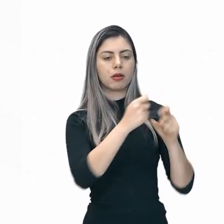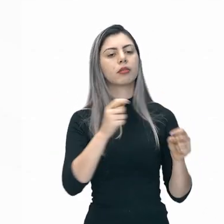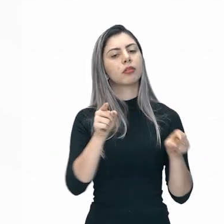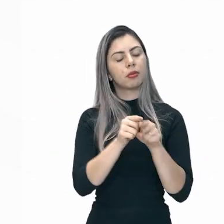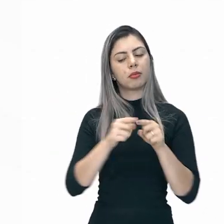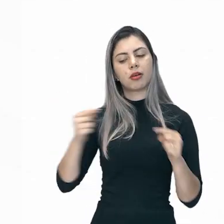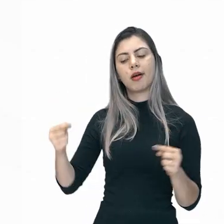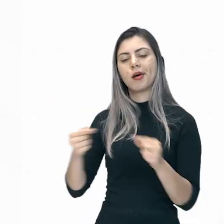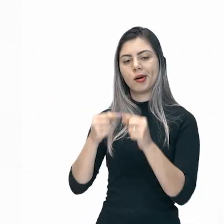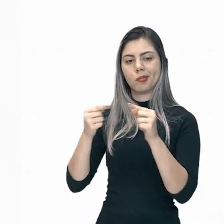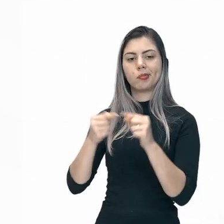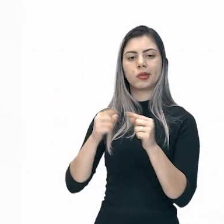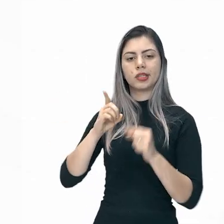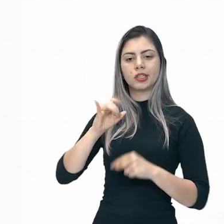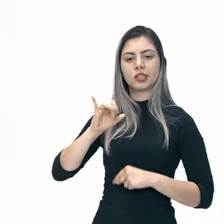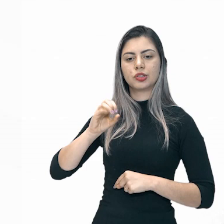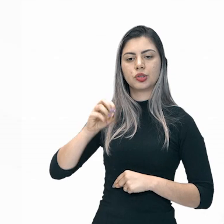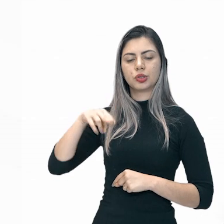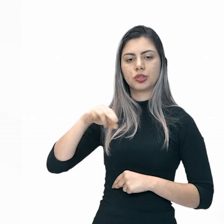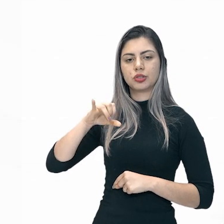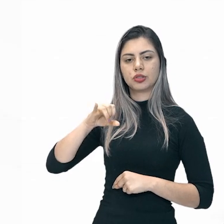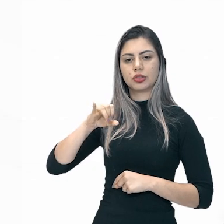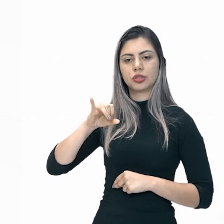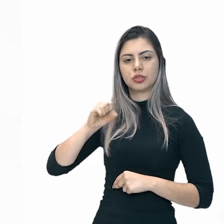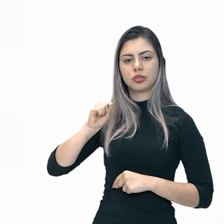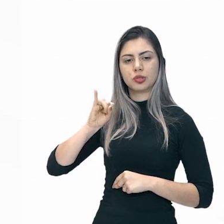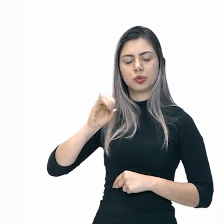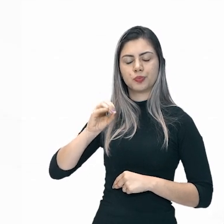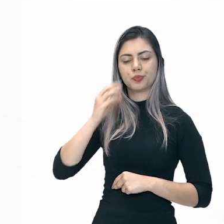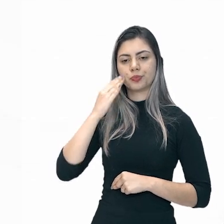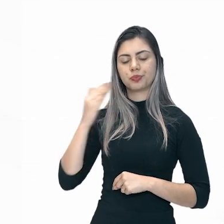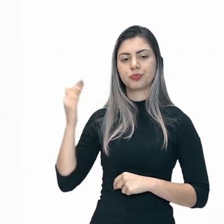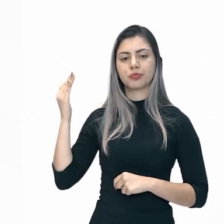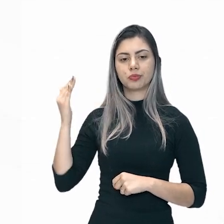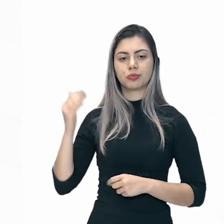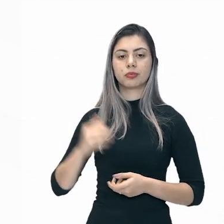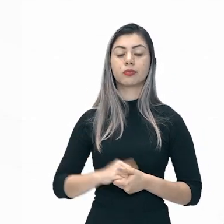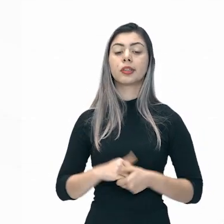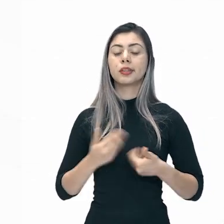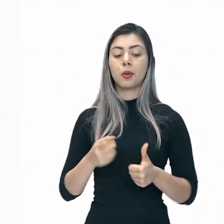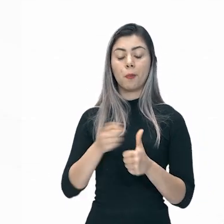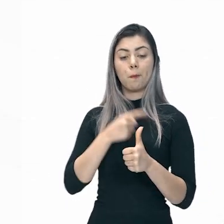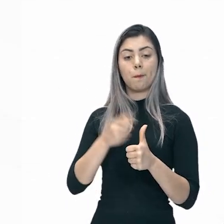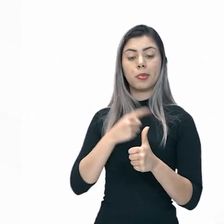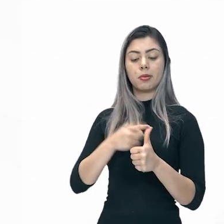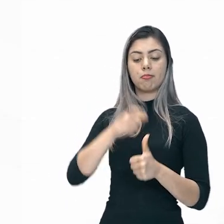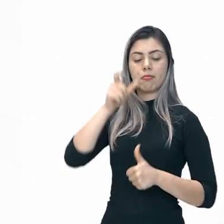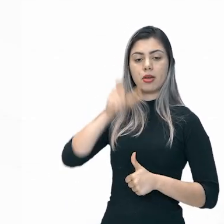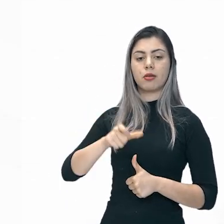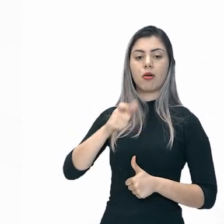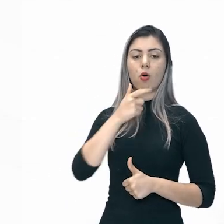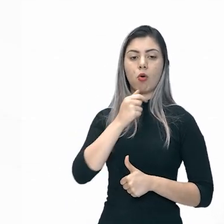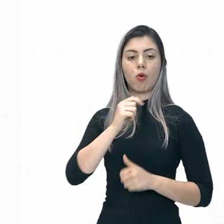representa Dionísio. Ele foi representado de várias formas. Segundo consta, o primeiro homem a realizar uma